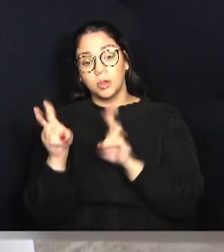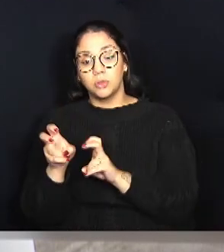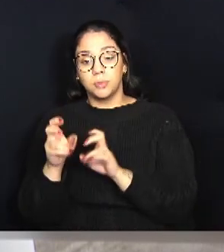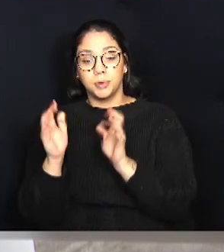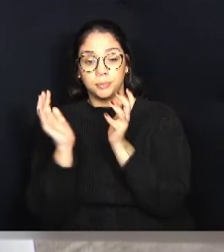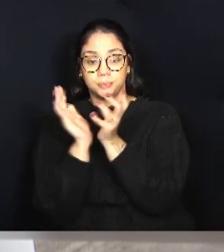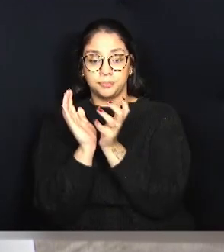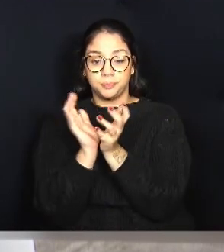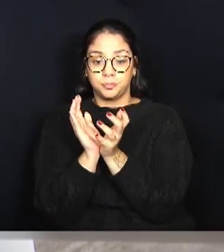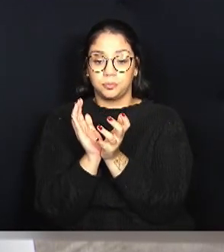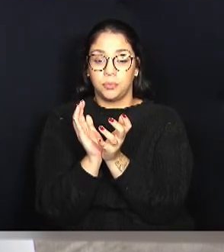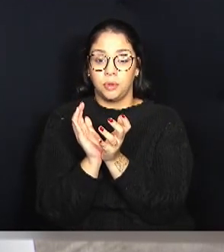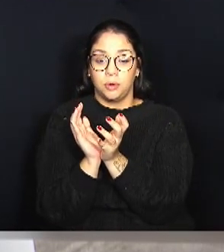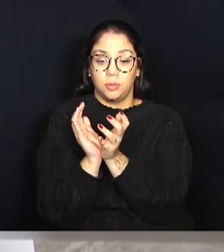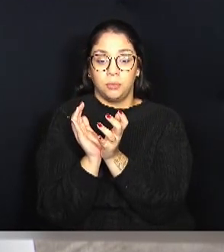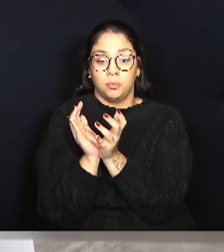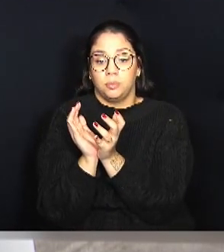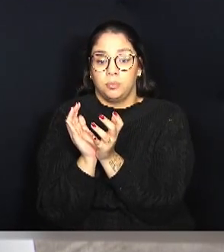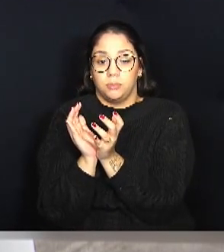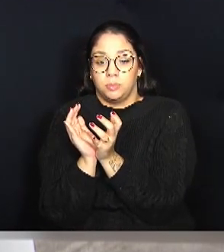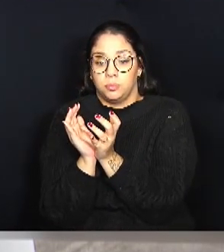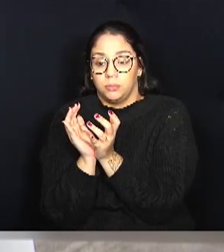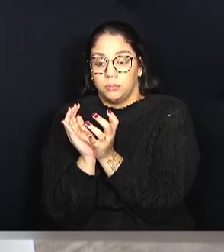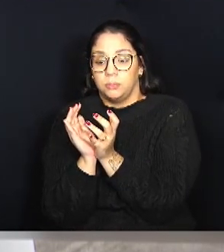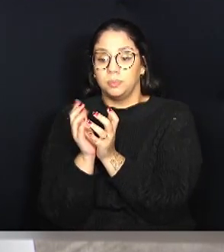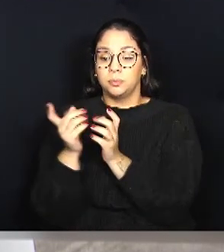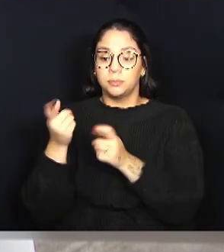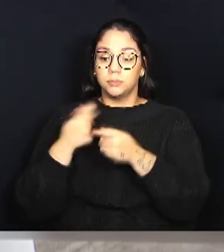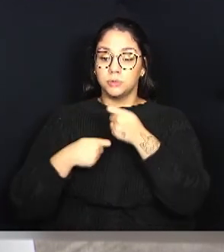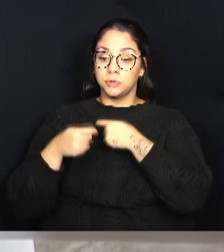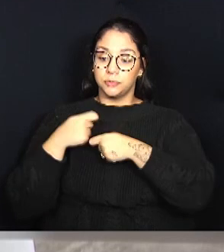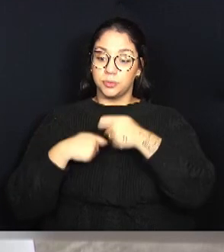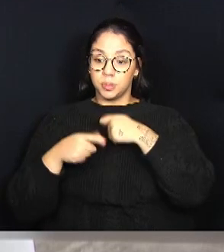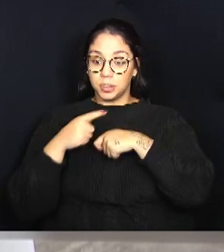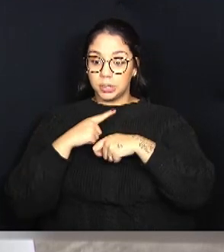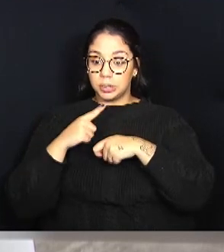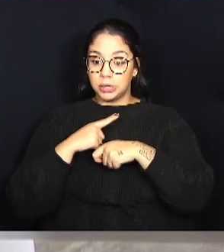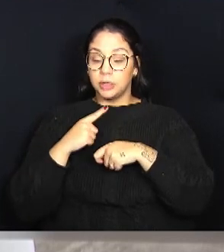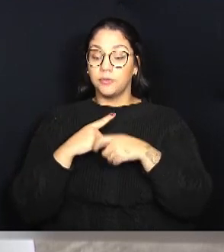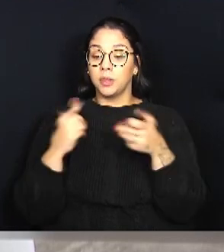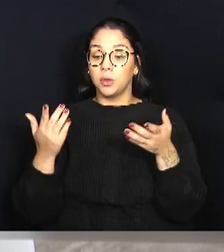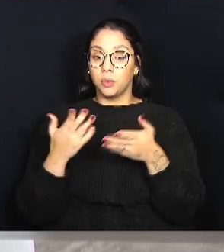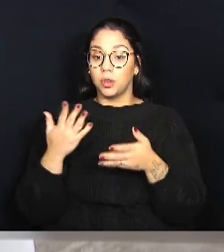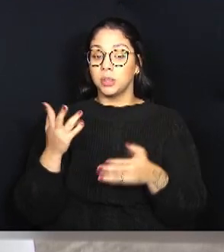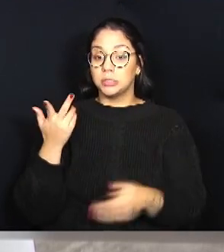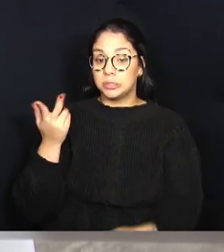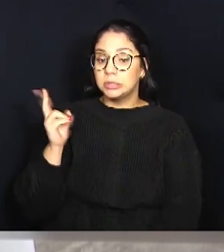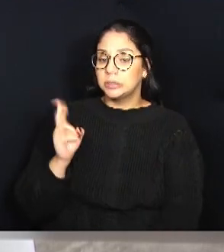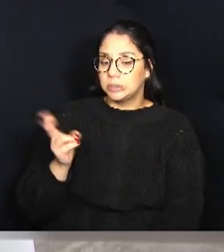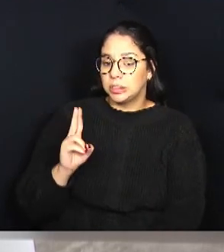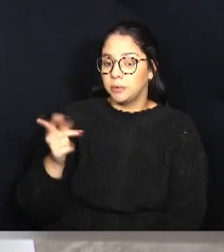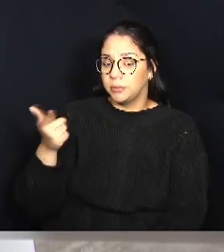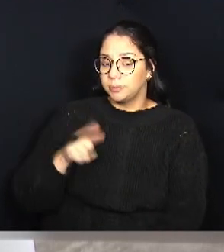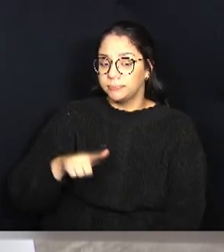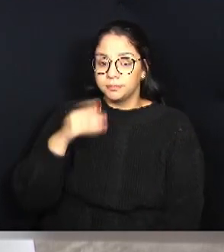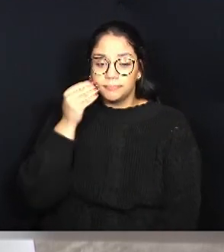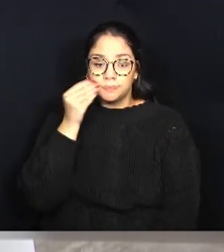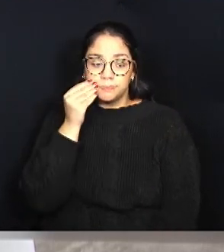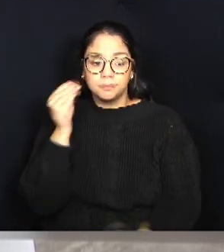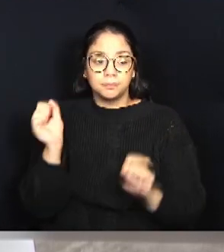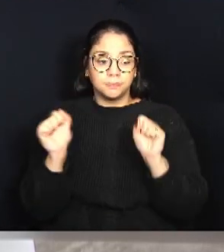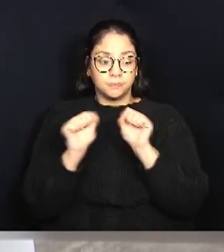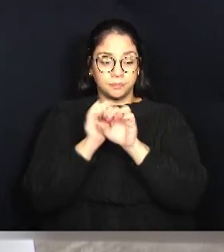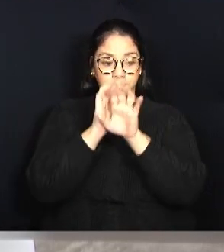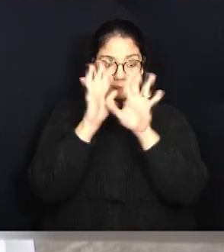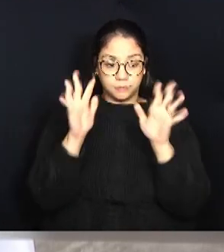comissão da gente aí, de finanças, a gente passa a prefeitura, vem sempre colocar aí, esclarecer as questões